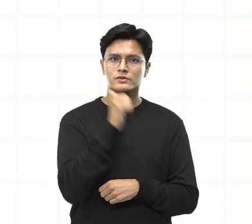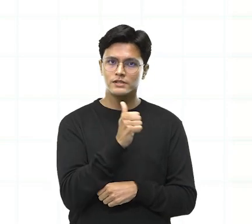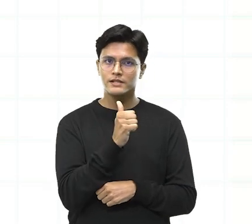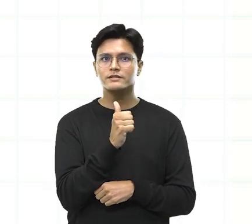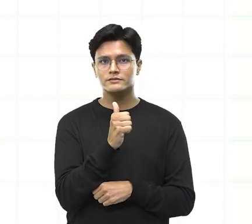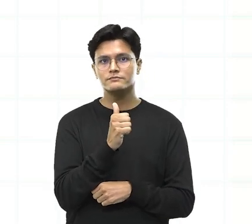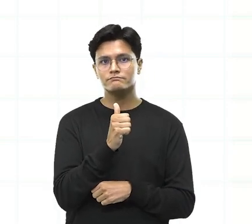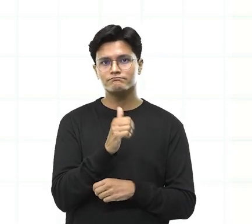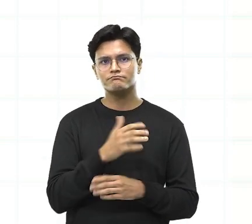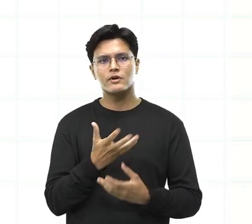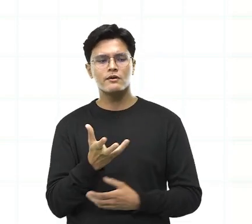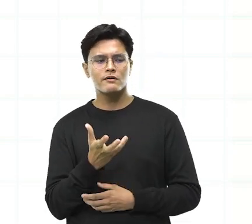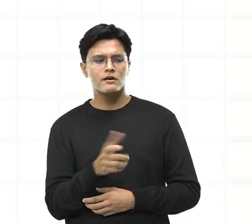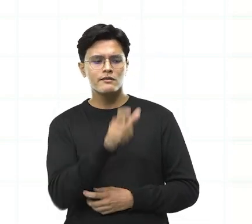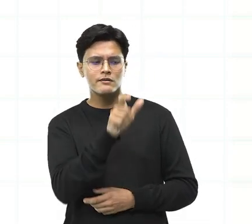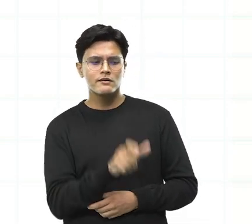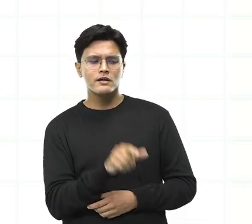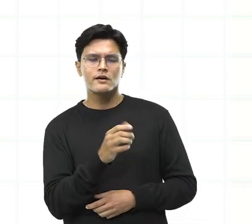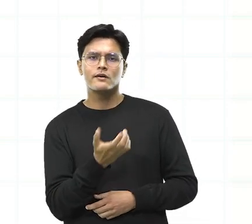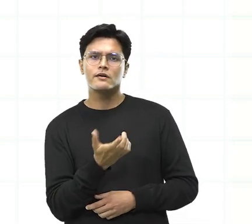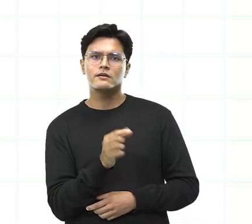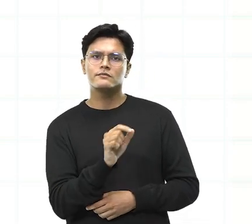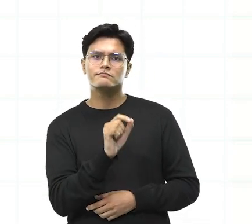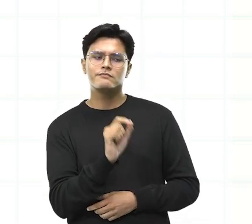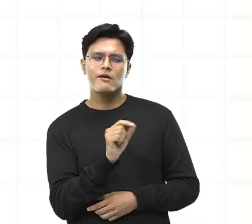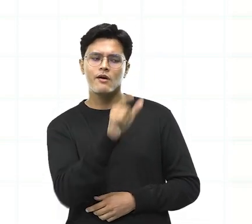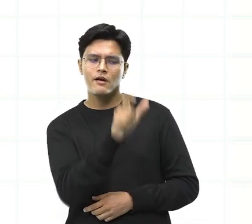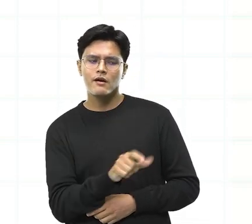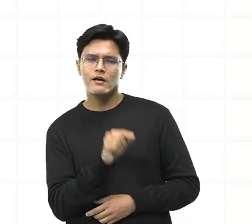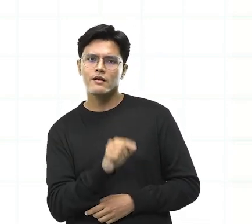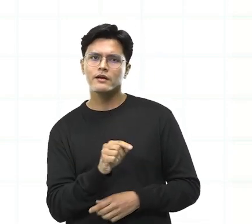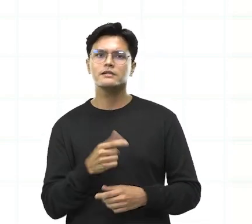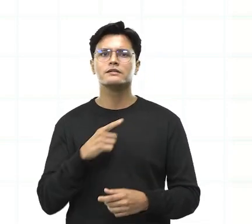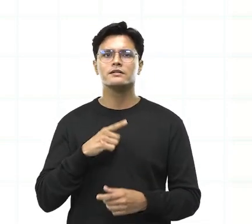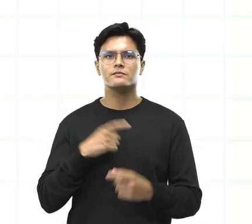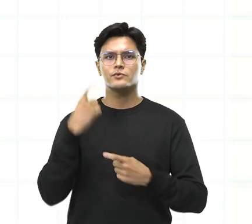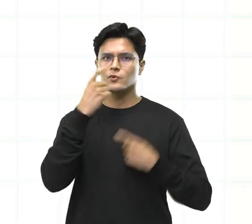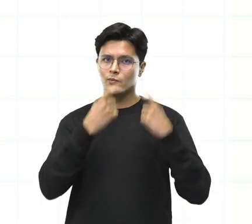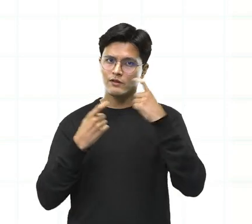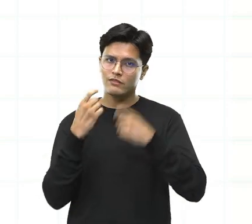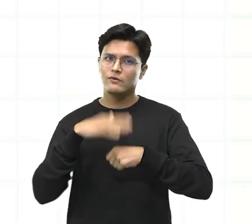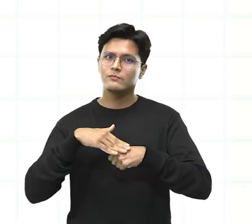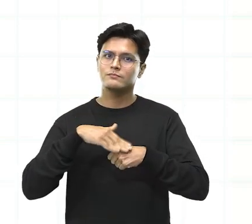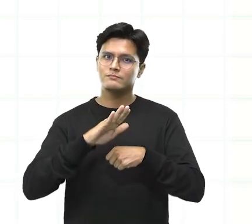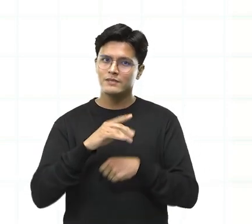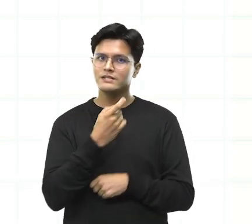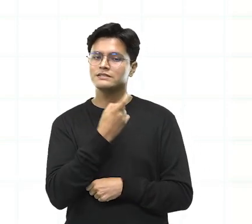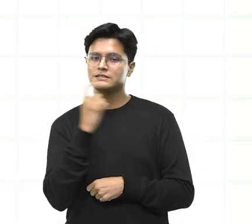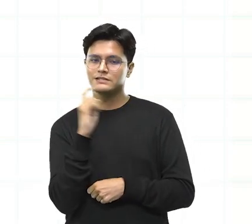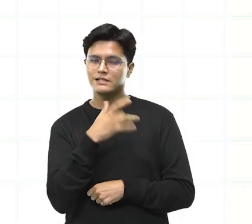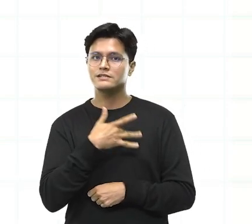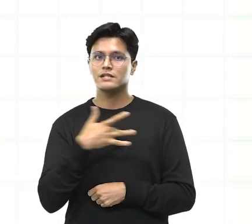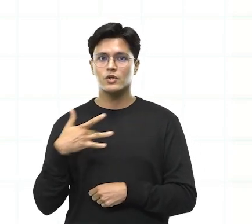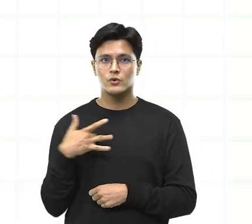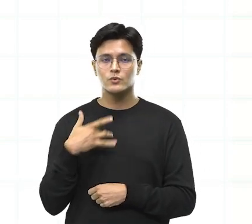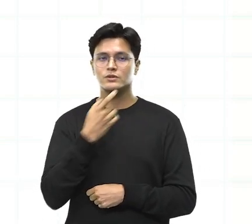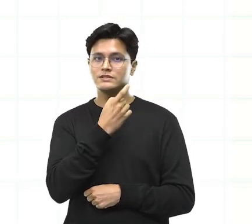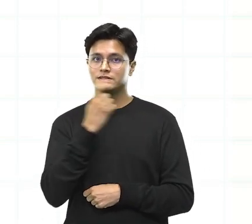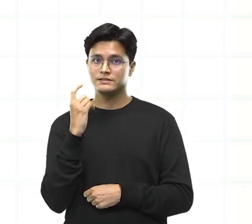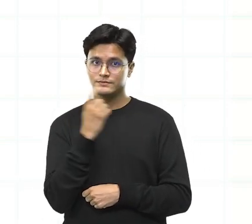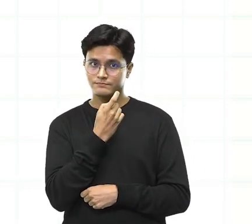os homens? São as mulheres, né? São os idosos? São os jovens? A gente sempre tem que estar vendo aí quem são,